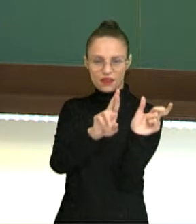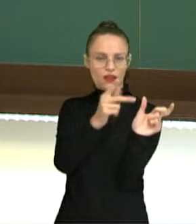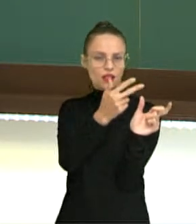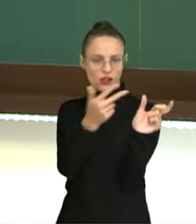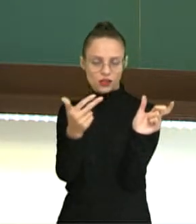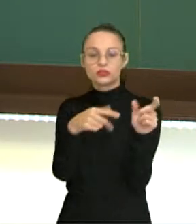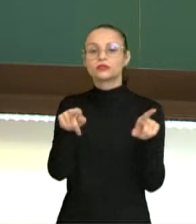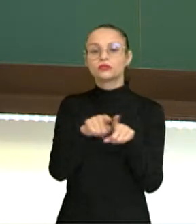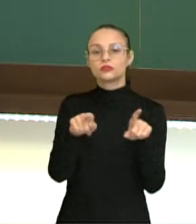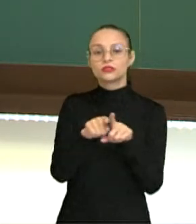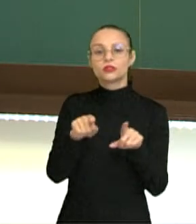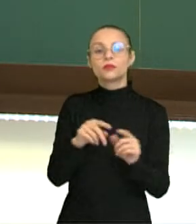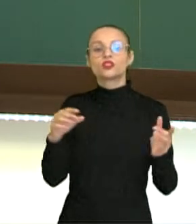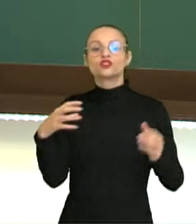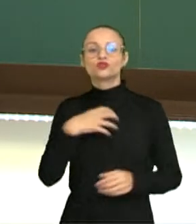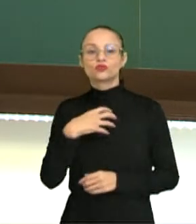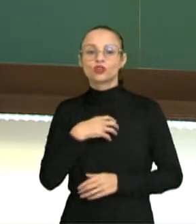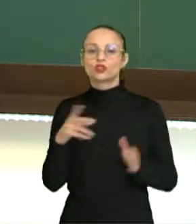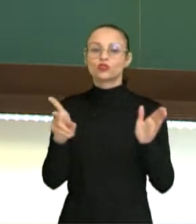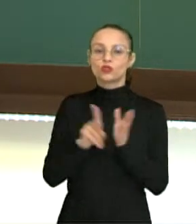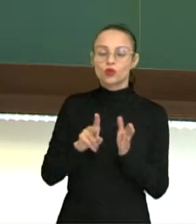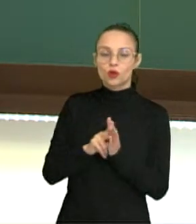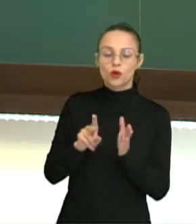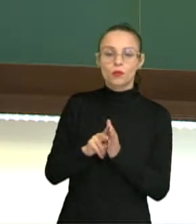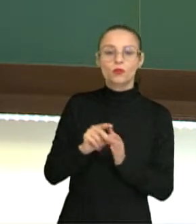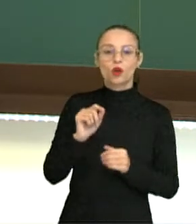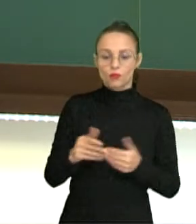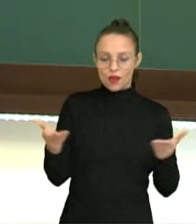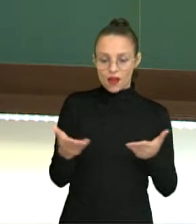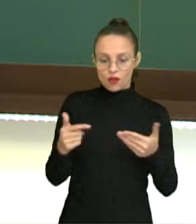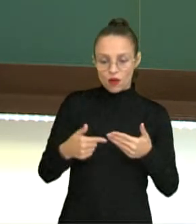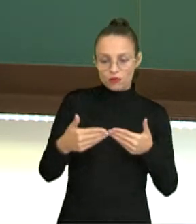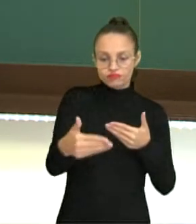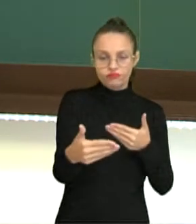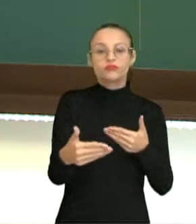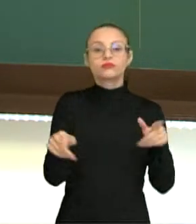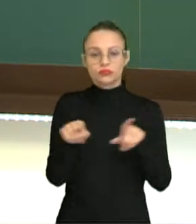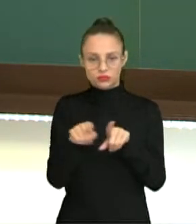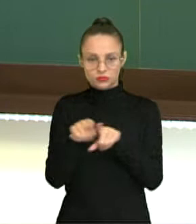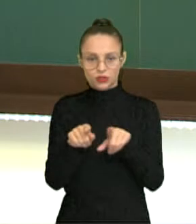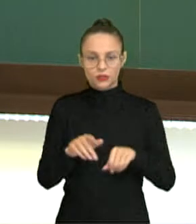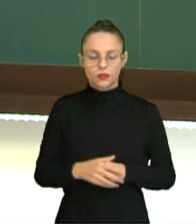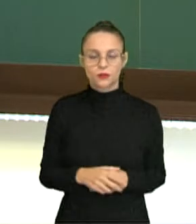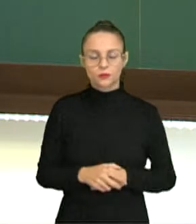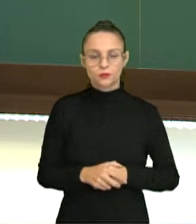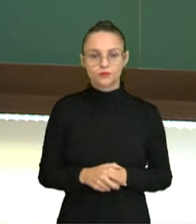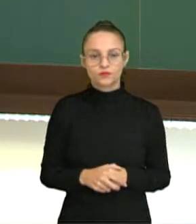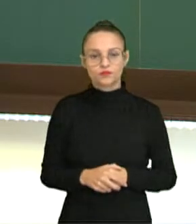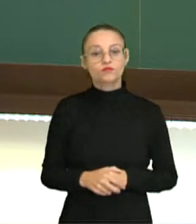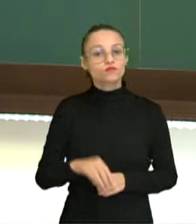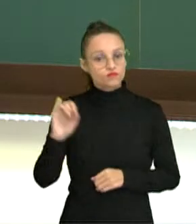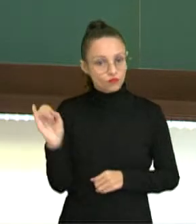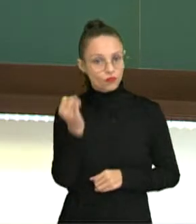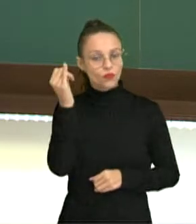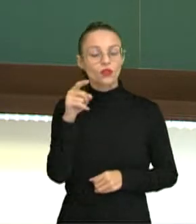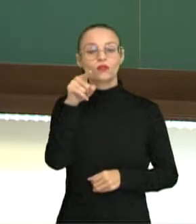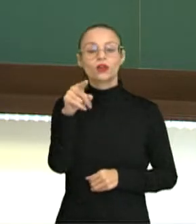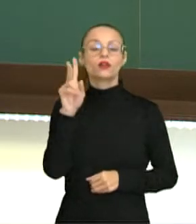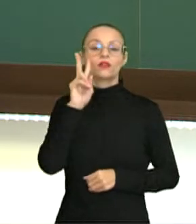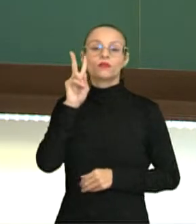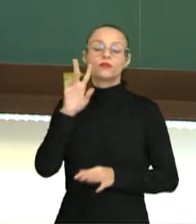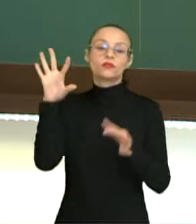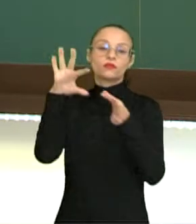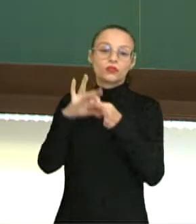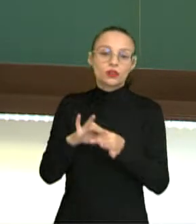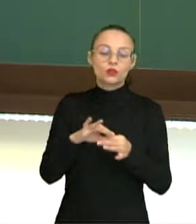nas formas nominais, gerúndio e particípio. Importante resgatar aqui que quando eu falo